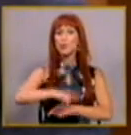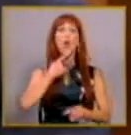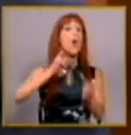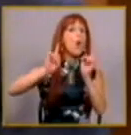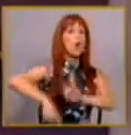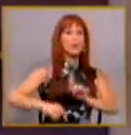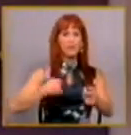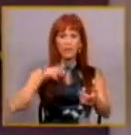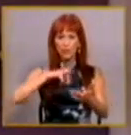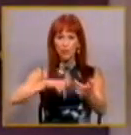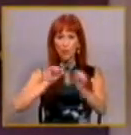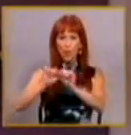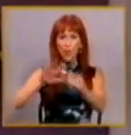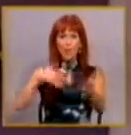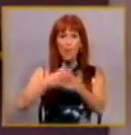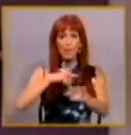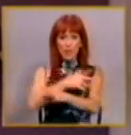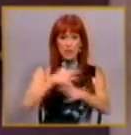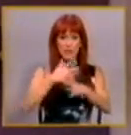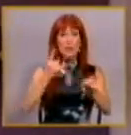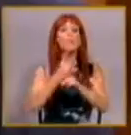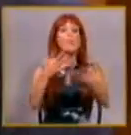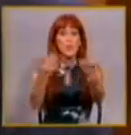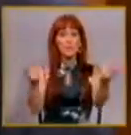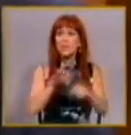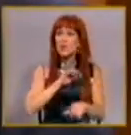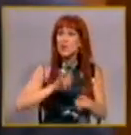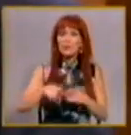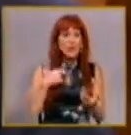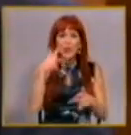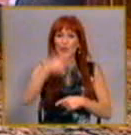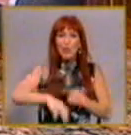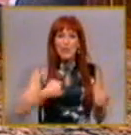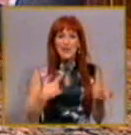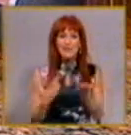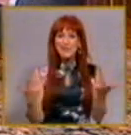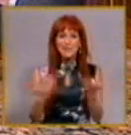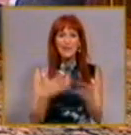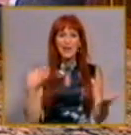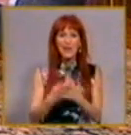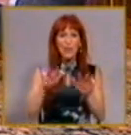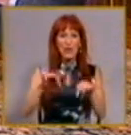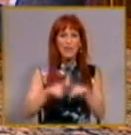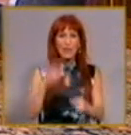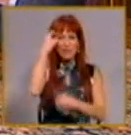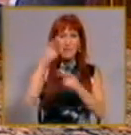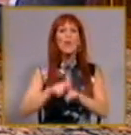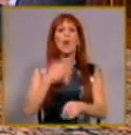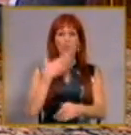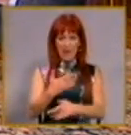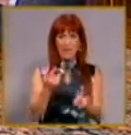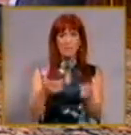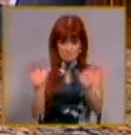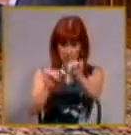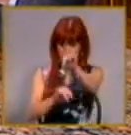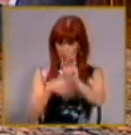voltar a colocar o país a crescer e a criar emprego. Sr. Deputada, eu não interrompi, se me permitir, até ao final o meu raciocínio. Muito obrigado. Para dizer